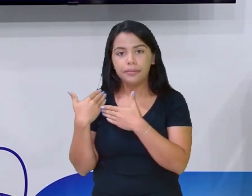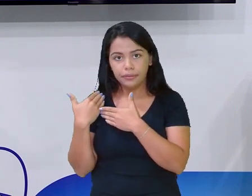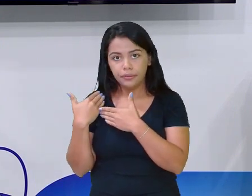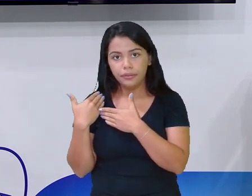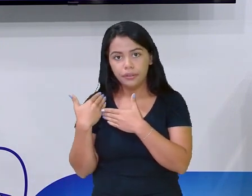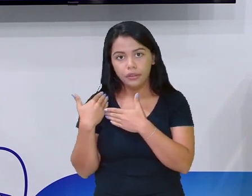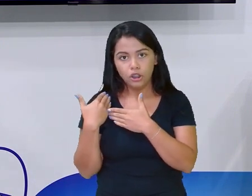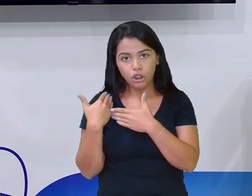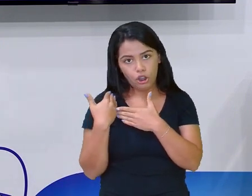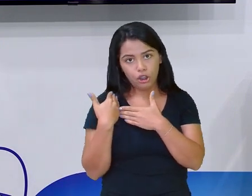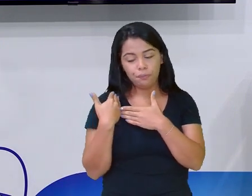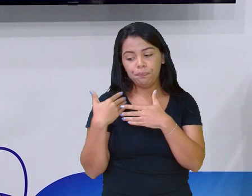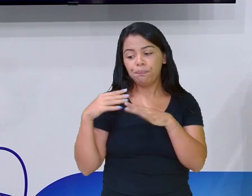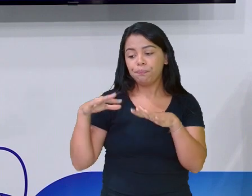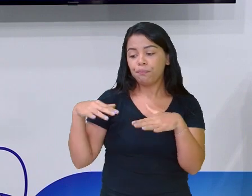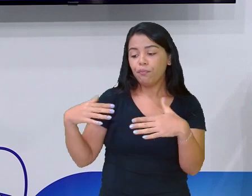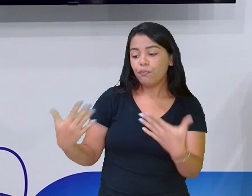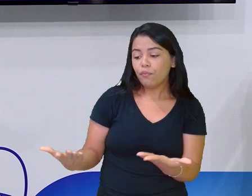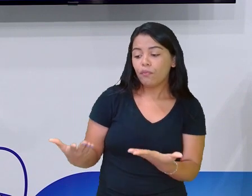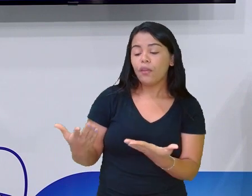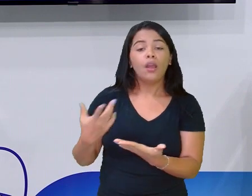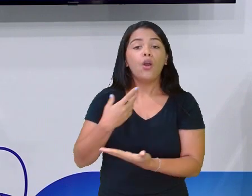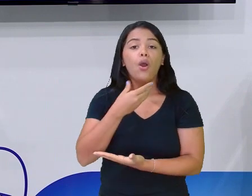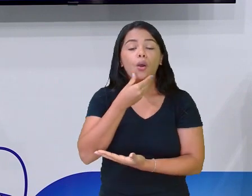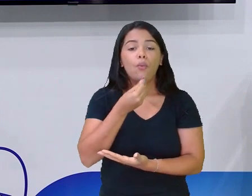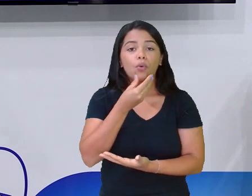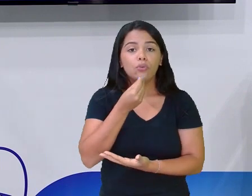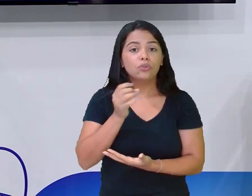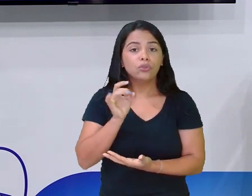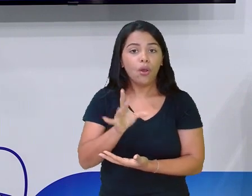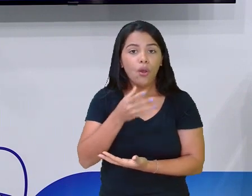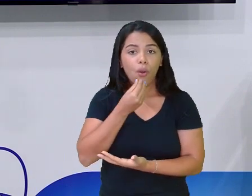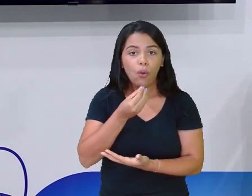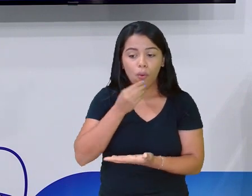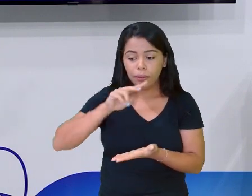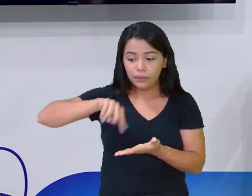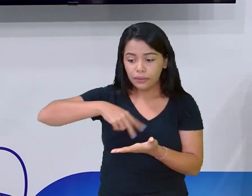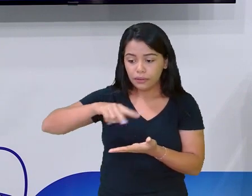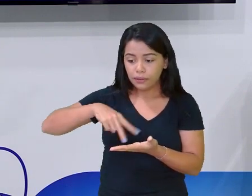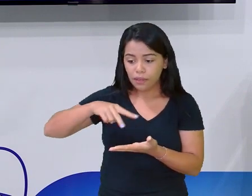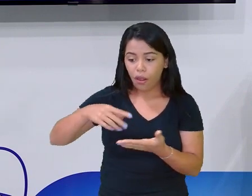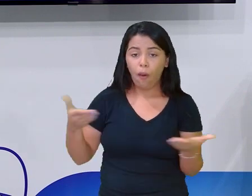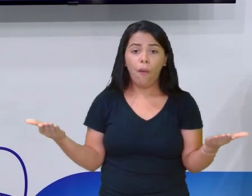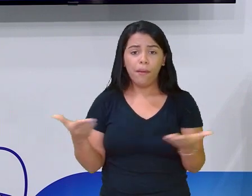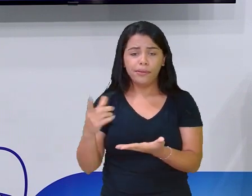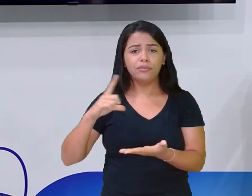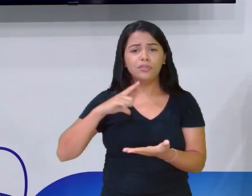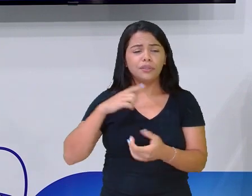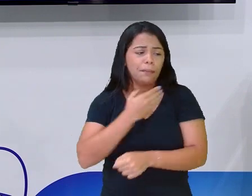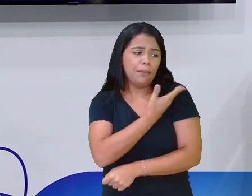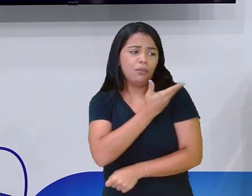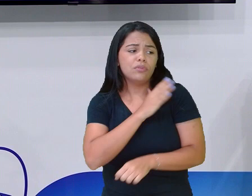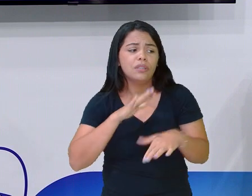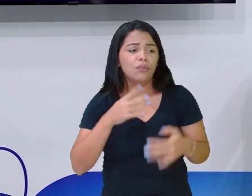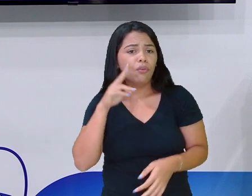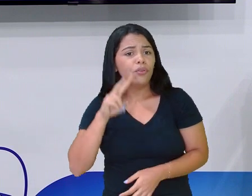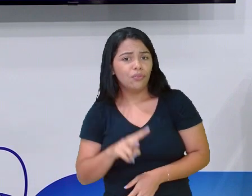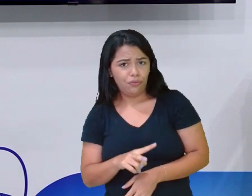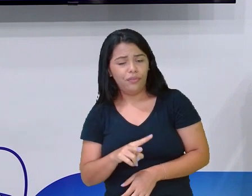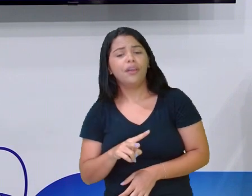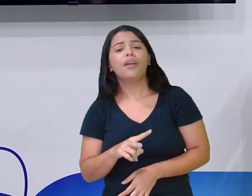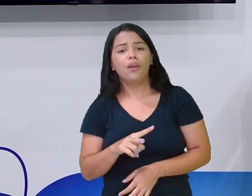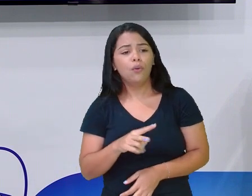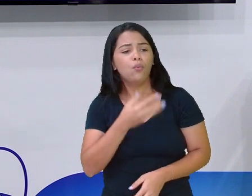quando dançava. Vejam que absurdo. No entanto, a origem desse balé clássico é masculina, porque